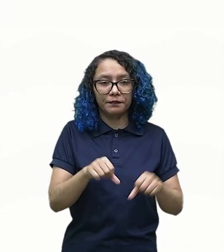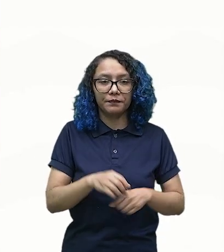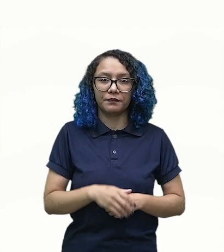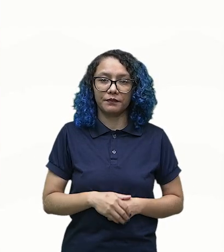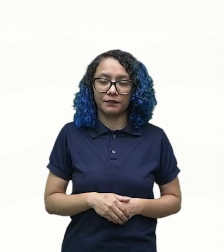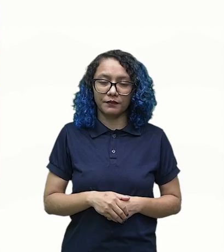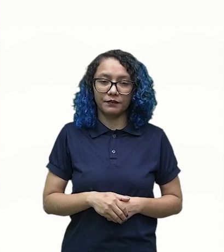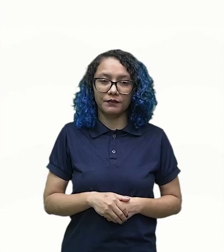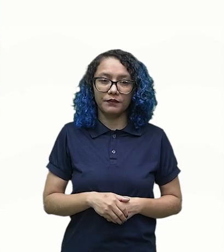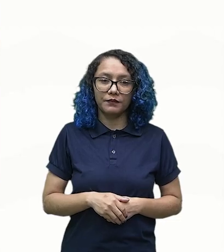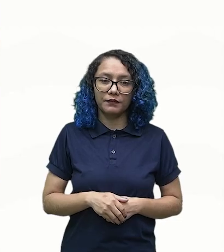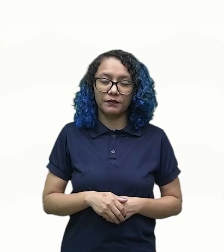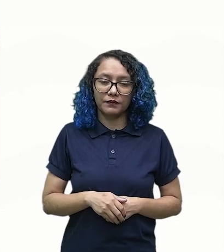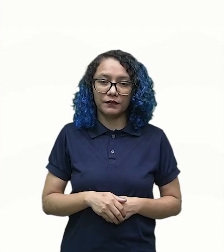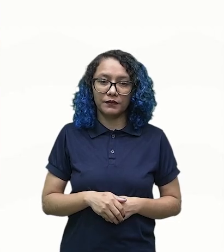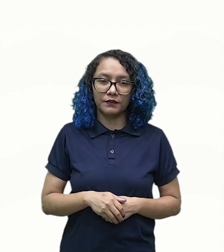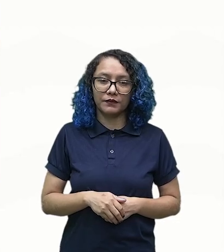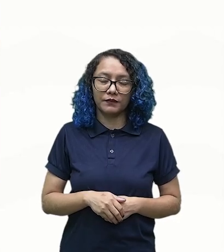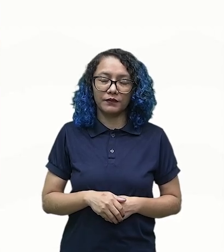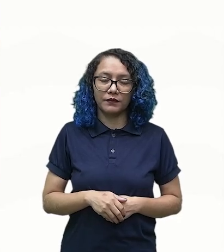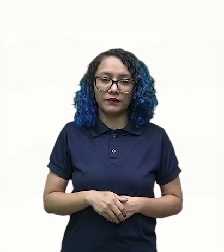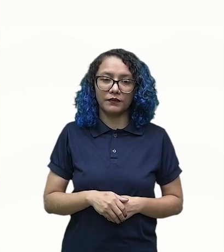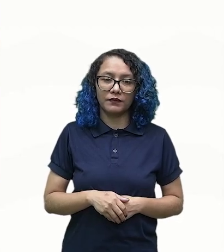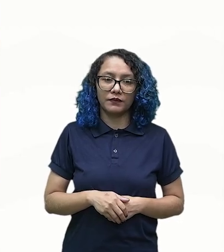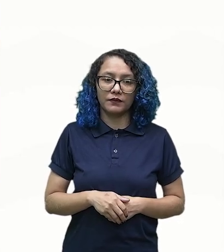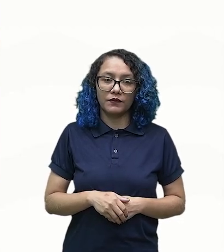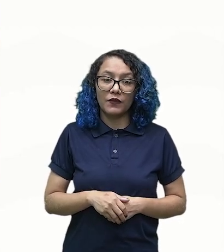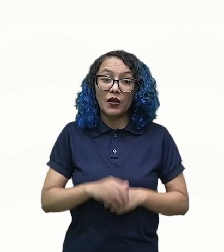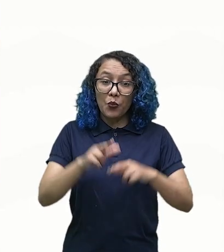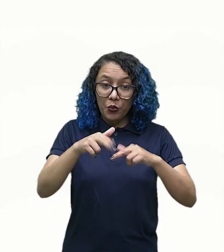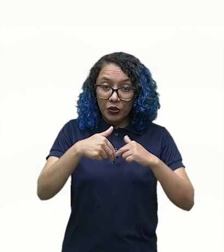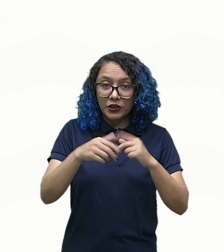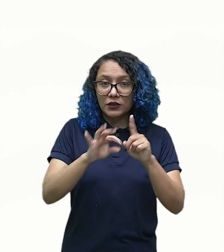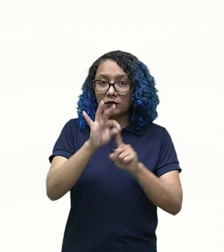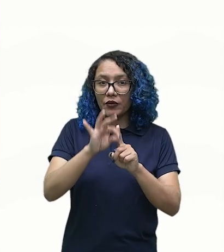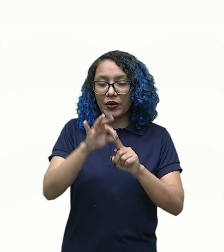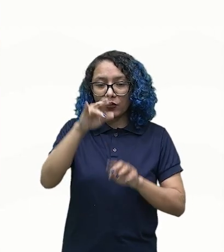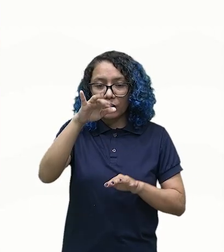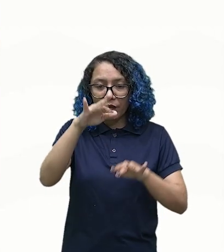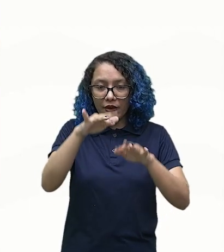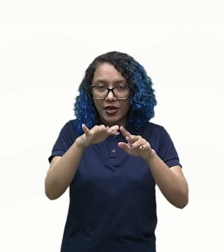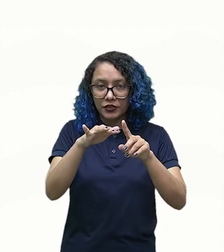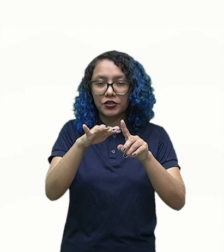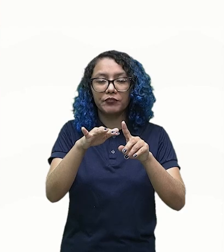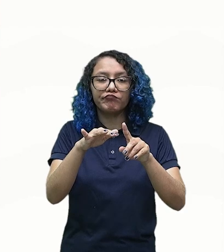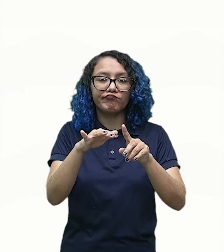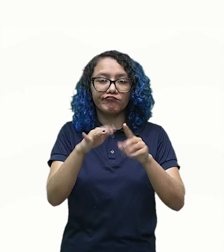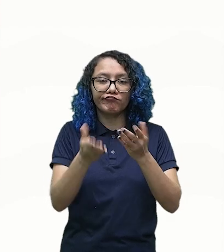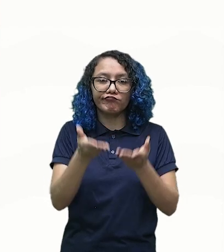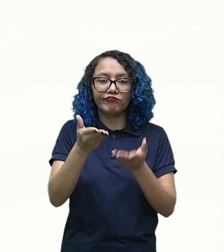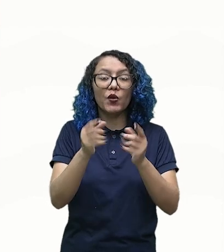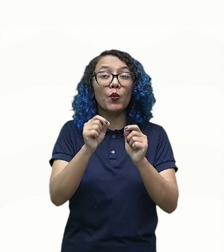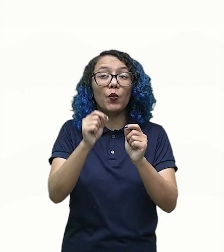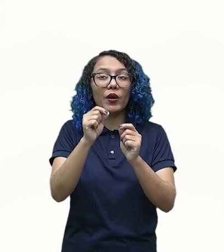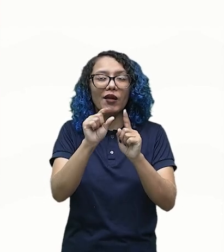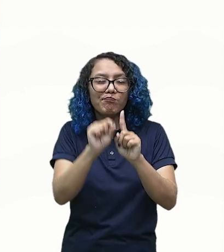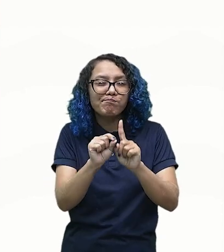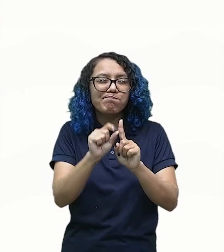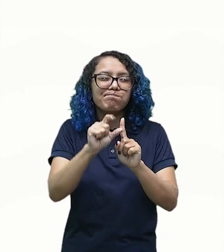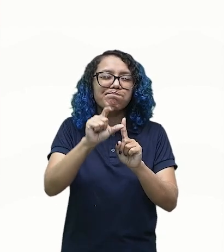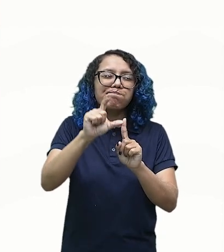faz justamente com que a temperatura média do planeta se eleve ao